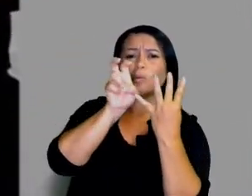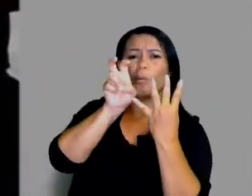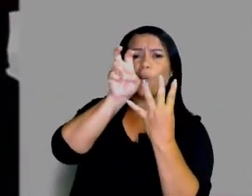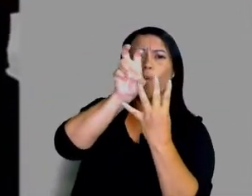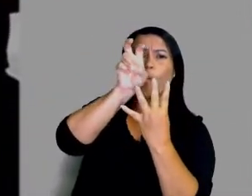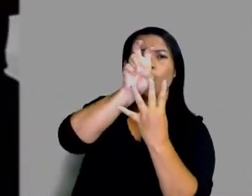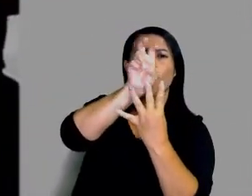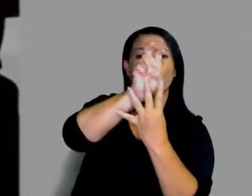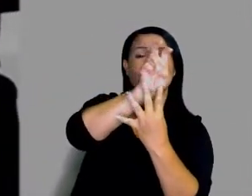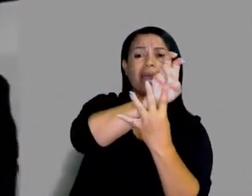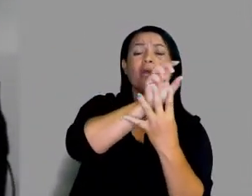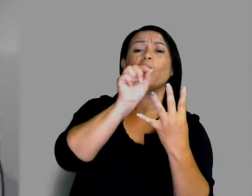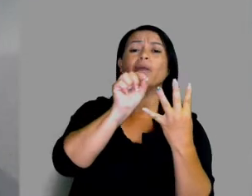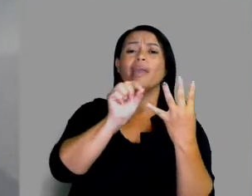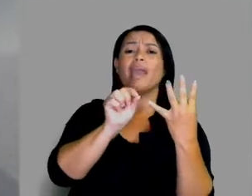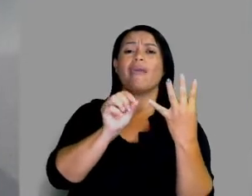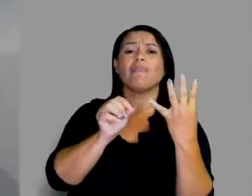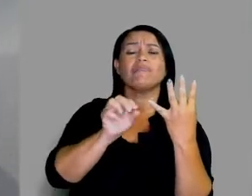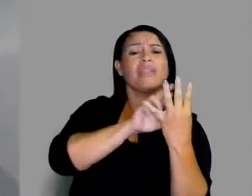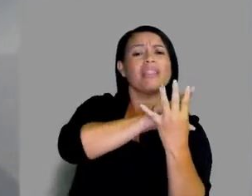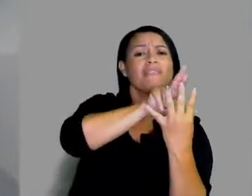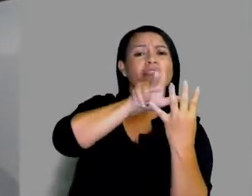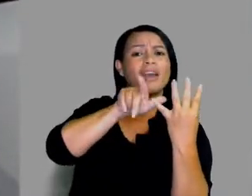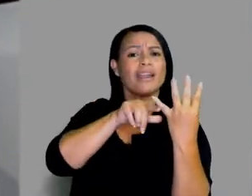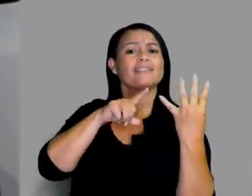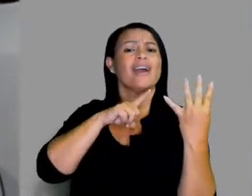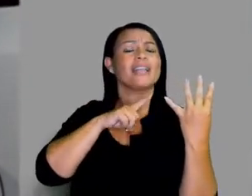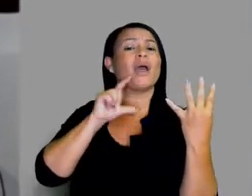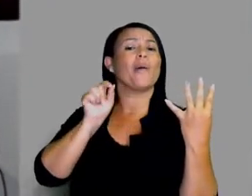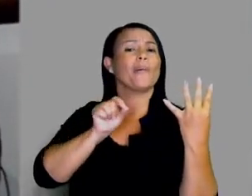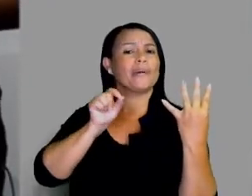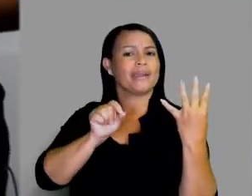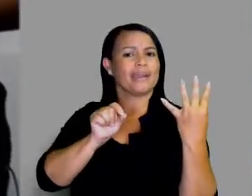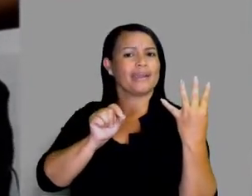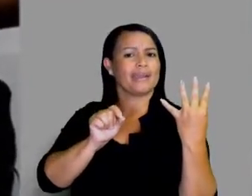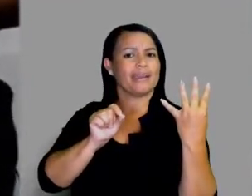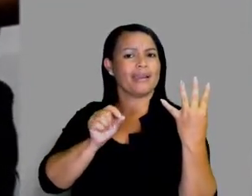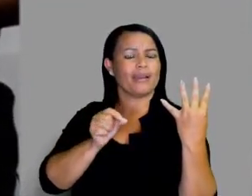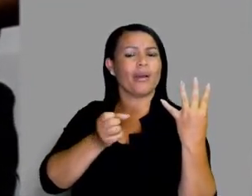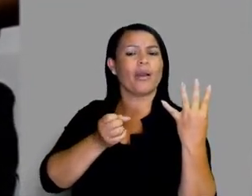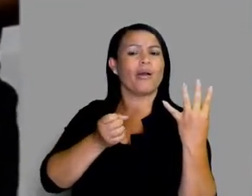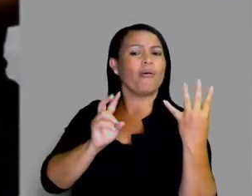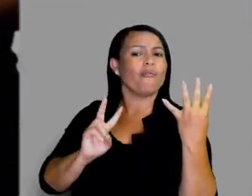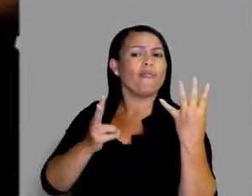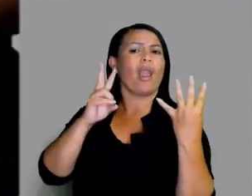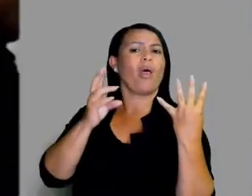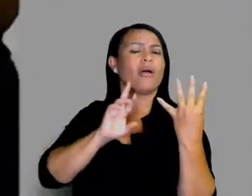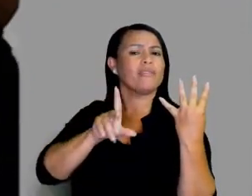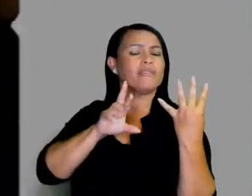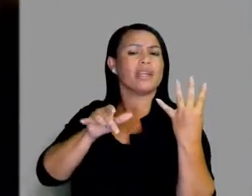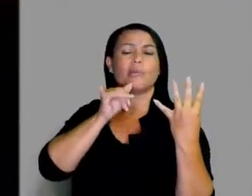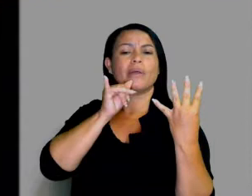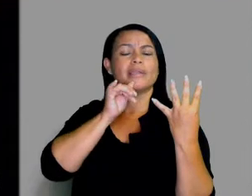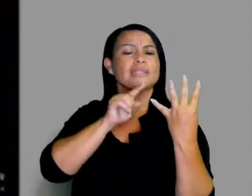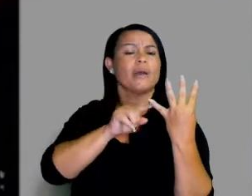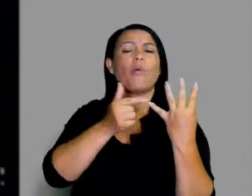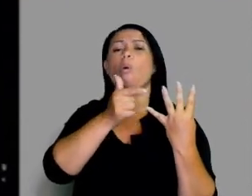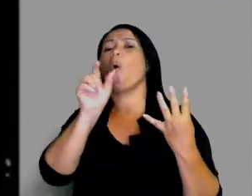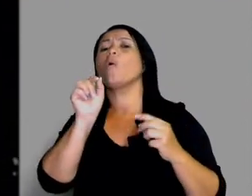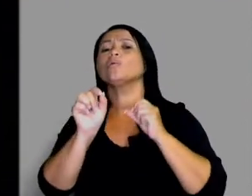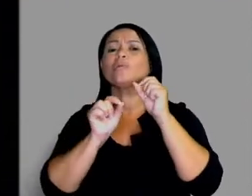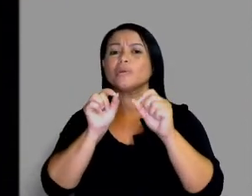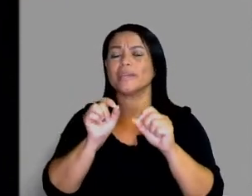número, ele em posição diferente, ele vai ter um valor diferente, ok? Então,